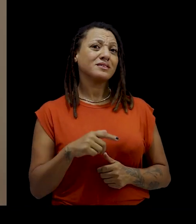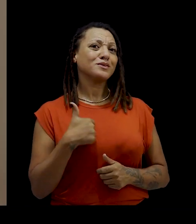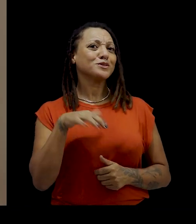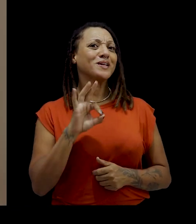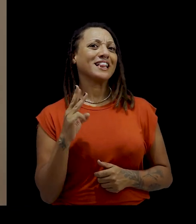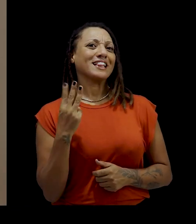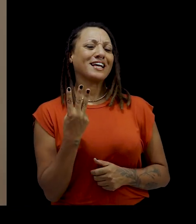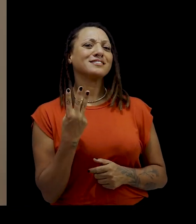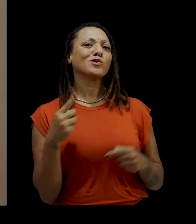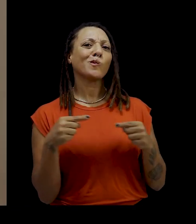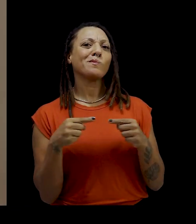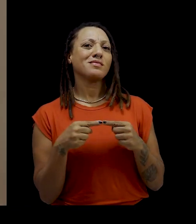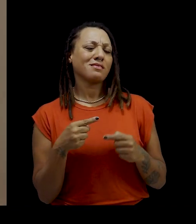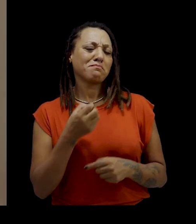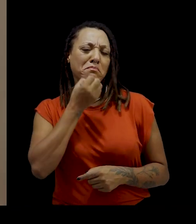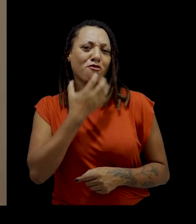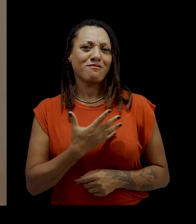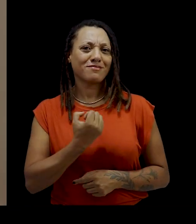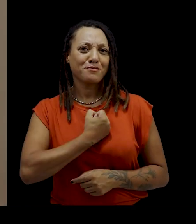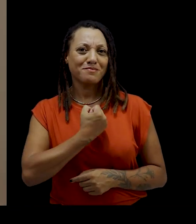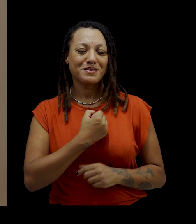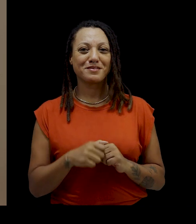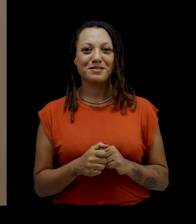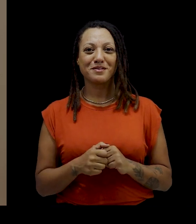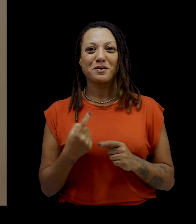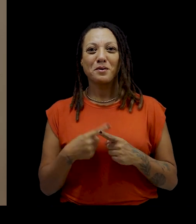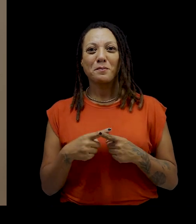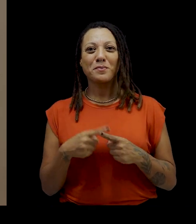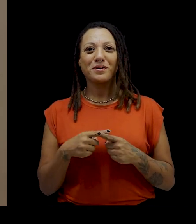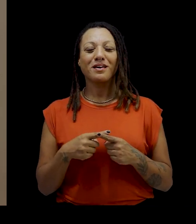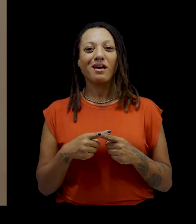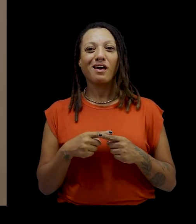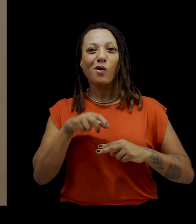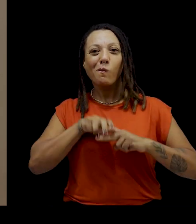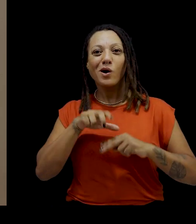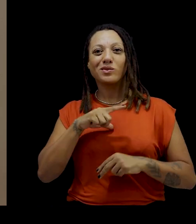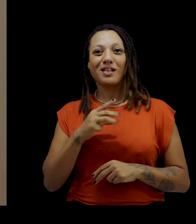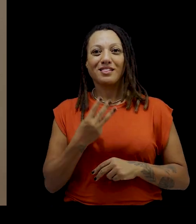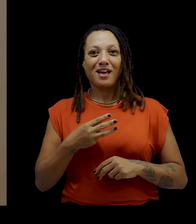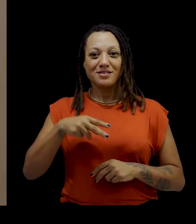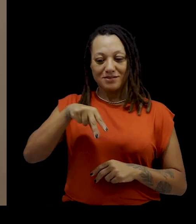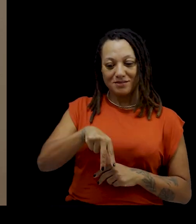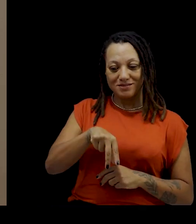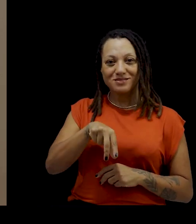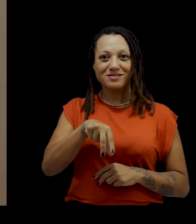Eu acho que 3 é um número bom. E aí, quando um banquinho tem 3 pernas, né? Acho que 3 é uma coisa que se sustenta, assim. Um está